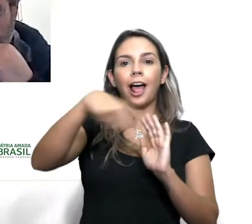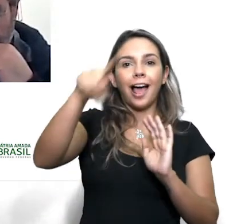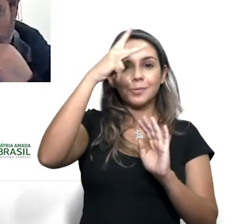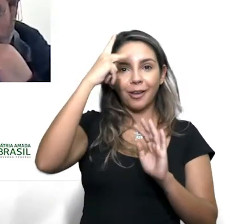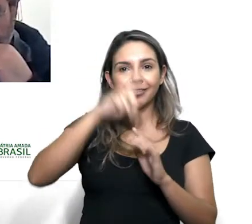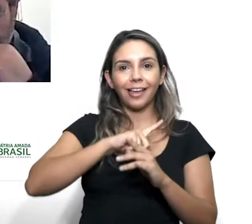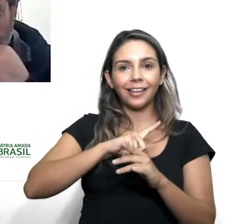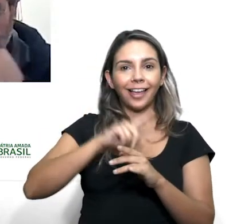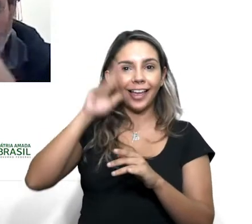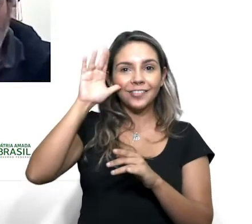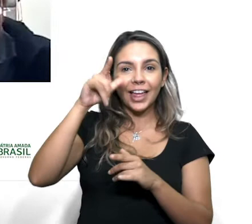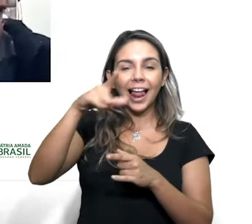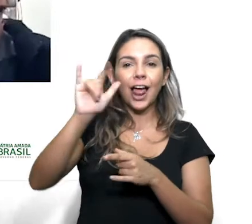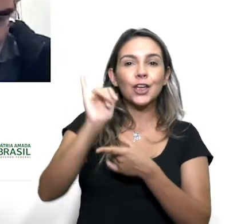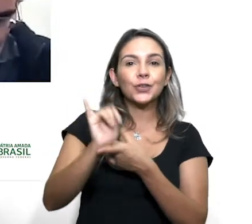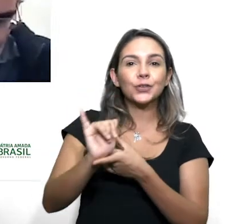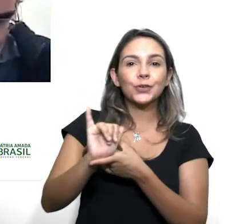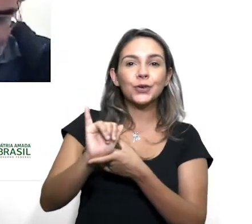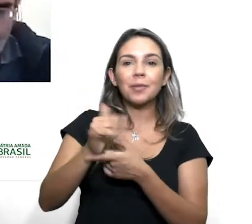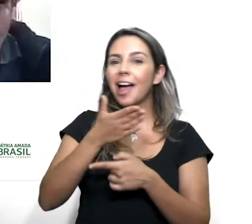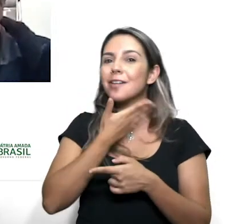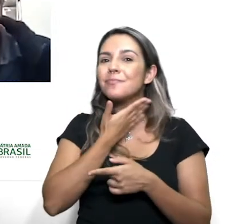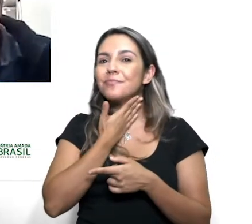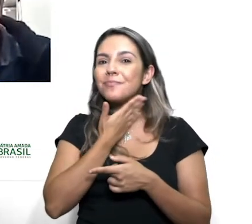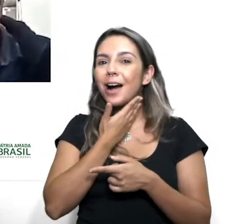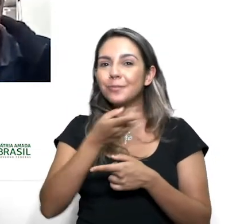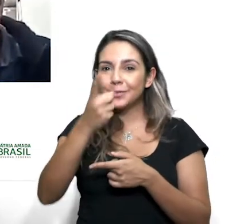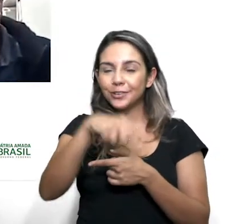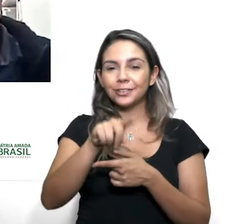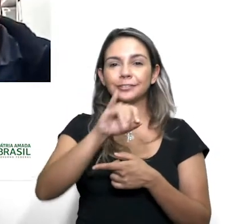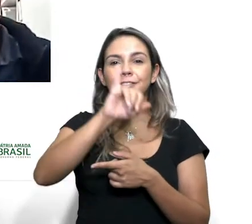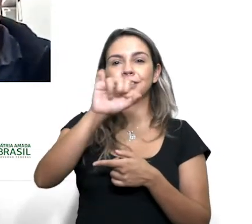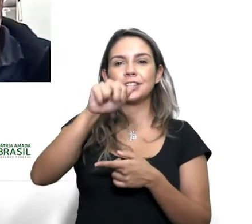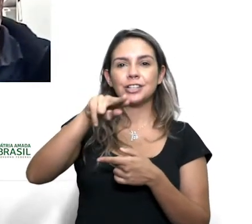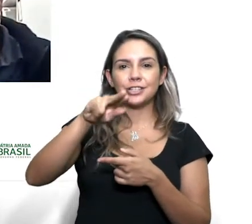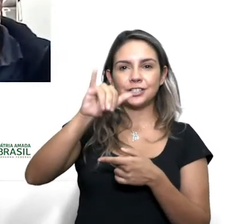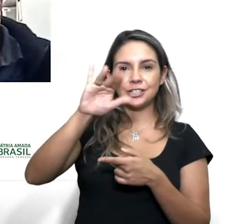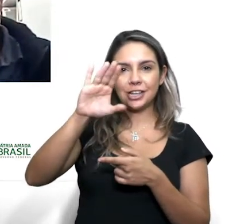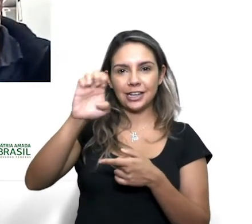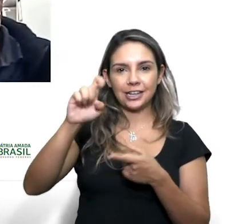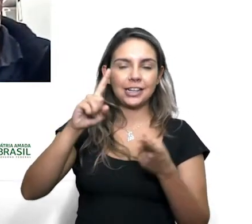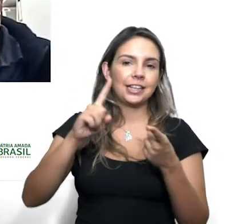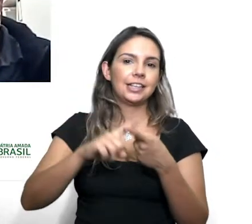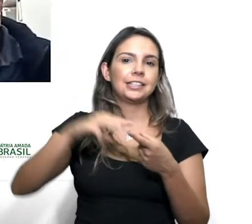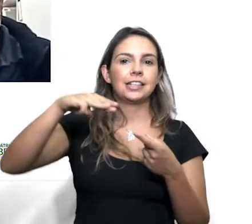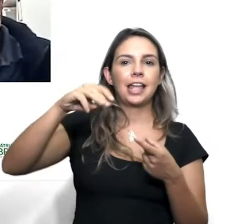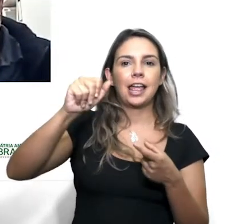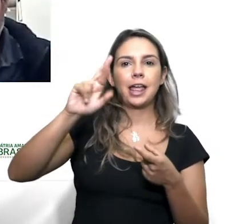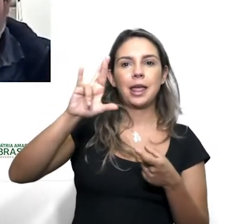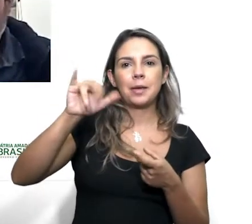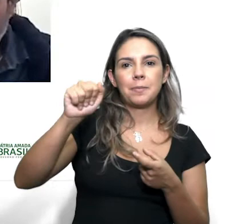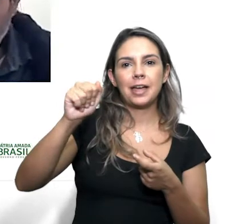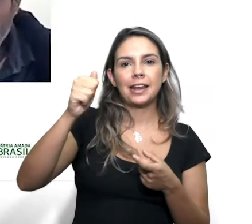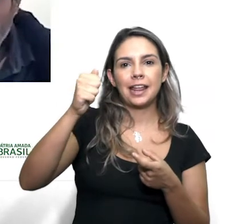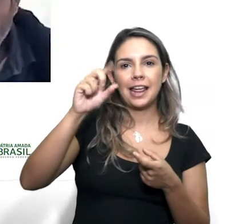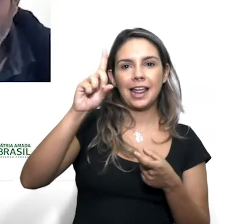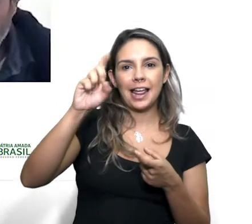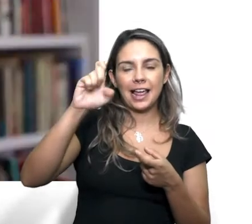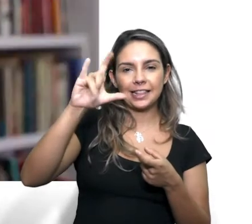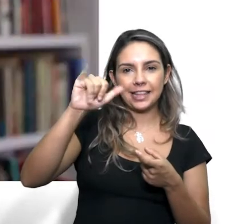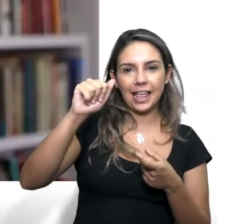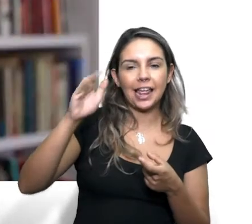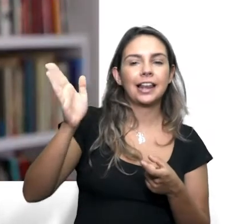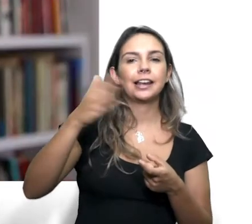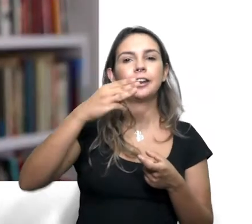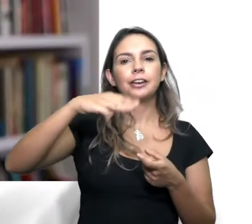gente na nossa timeline aqui, no chat. A Janice Ferreira, Maria Adélia Megaso, Margarete